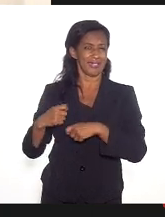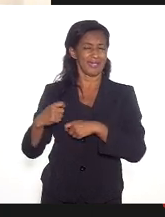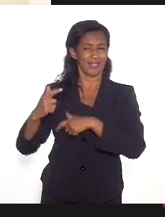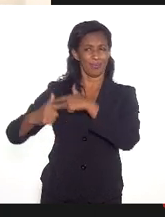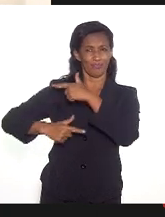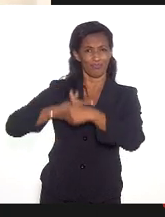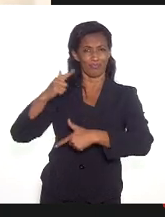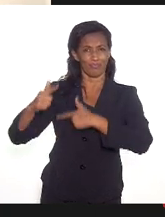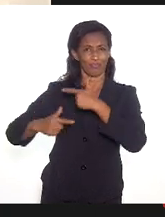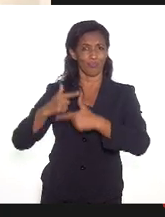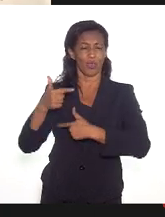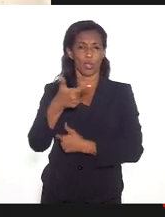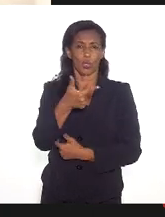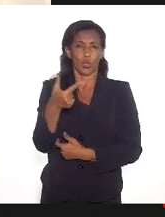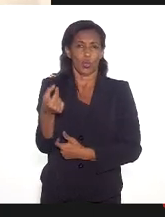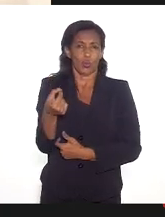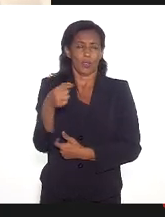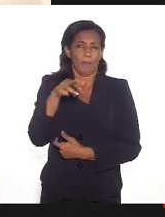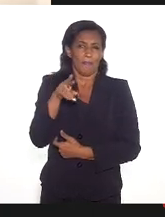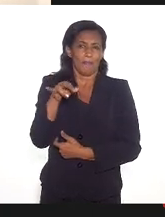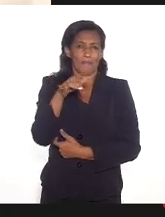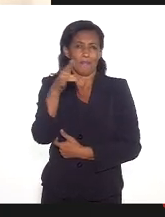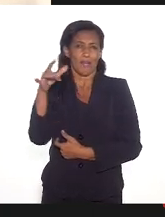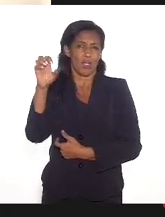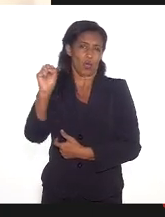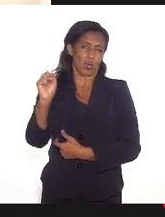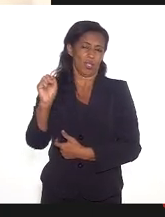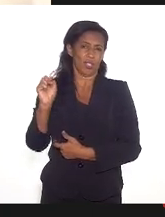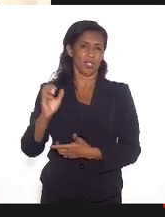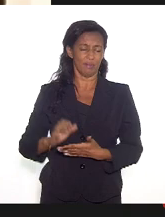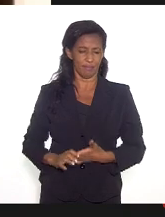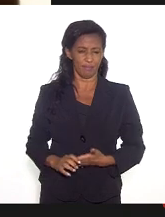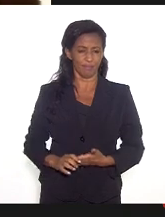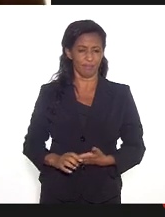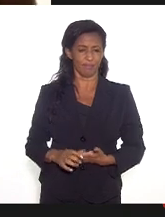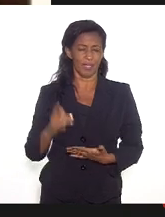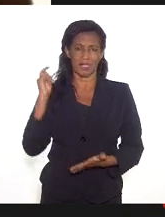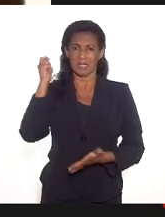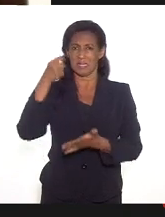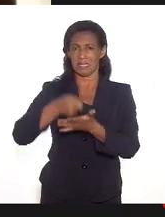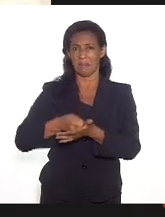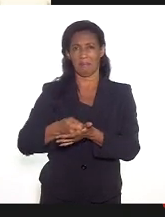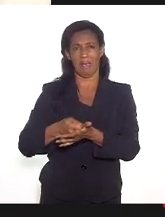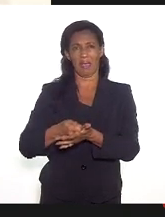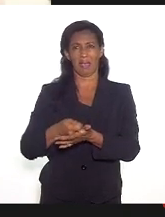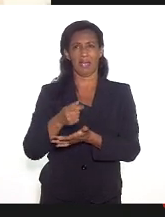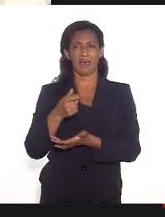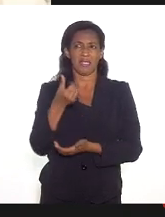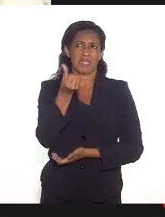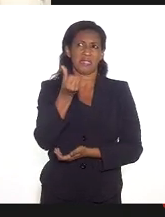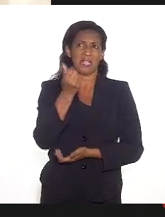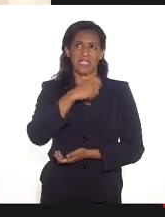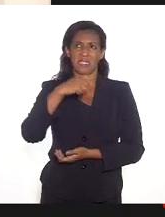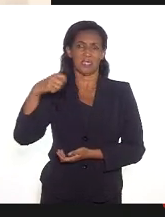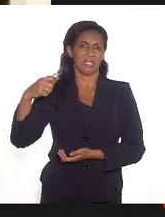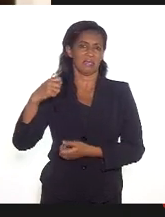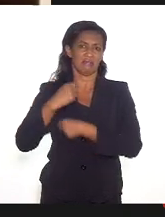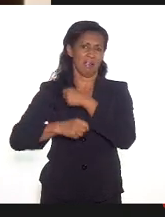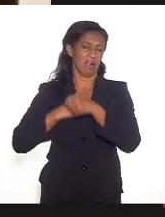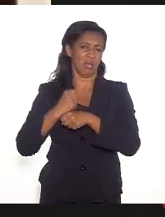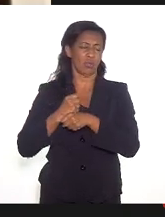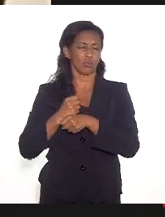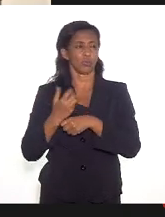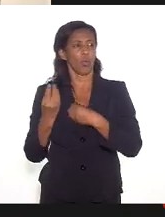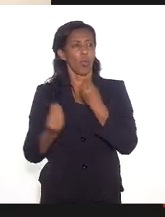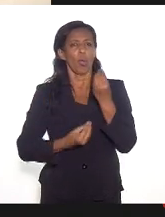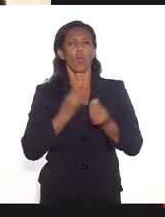que custa em torno de 200 milhões, que provavelmente que se paga em poucos anos, em torno de 6 anos. Eu gostaria de saber